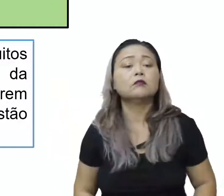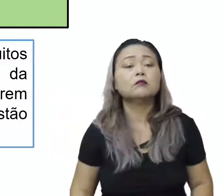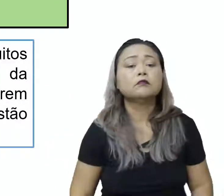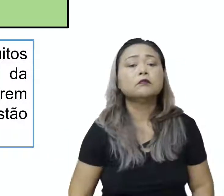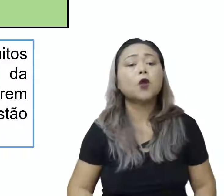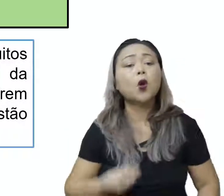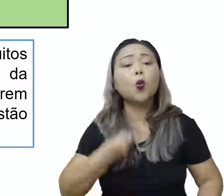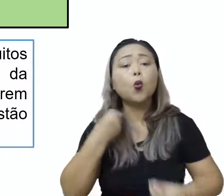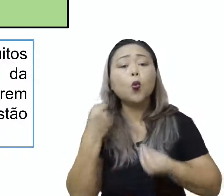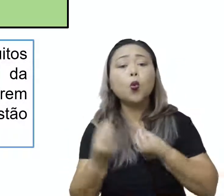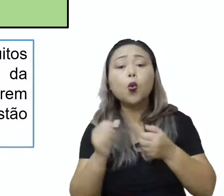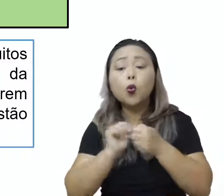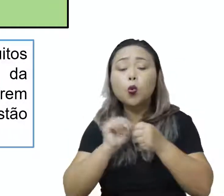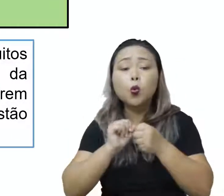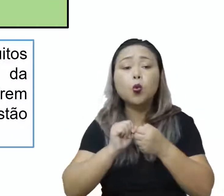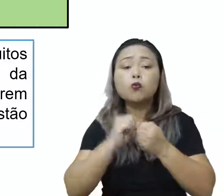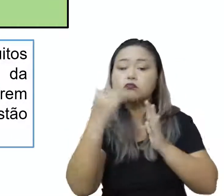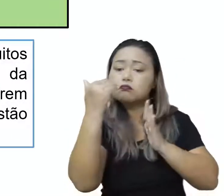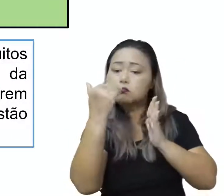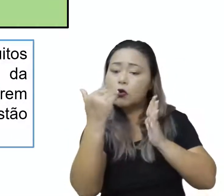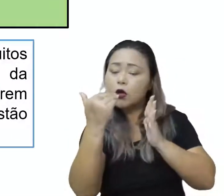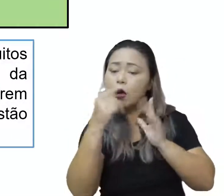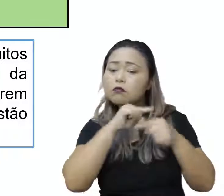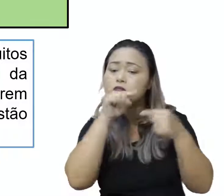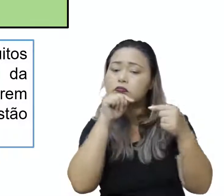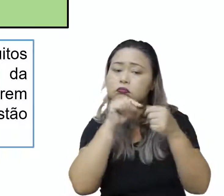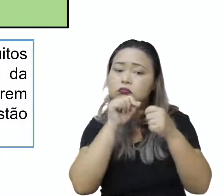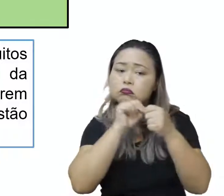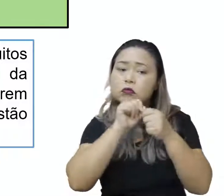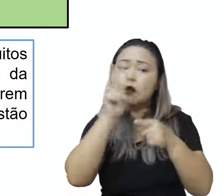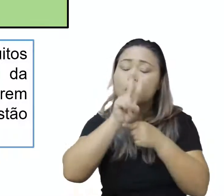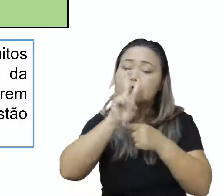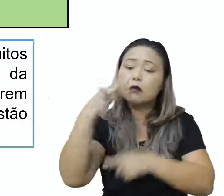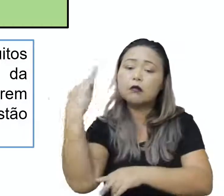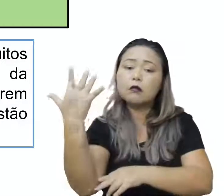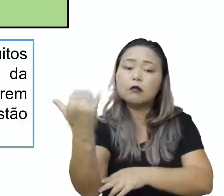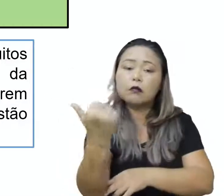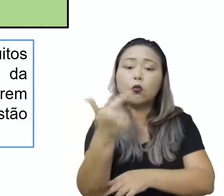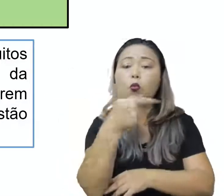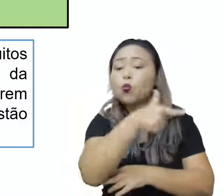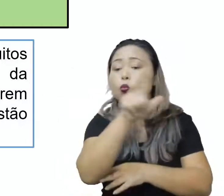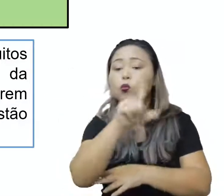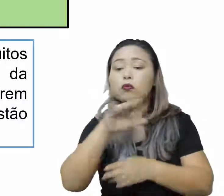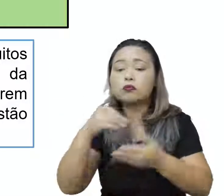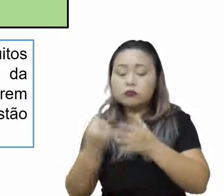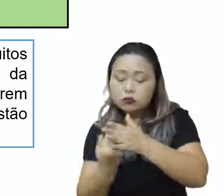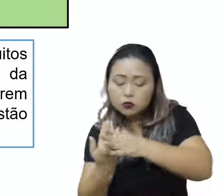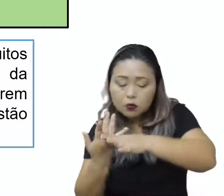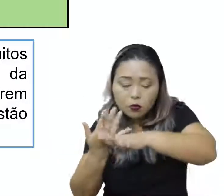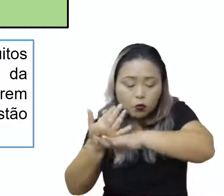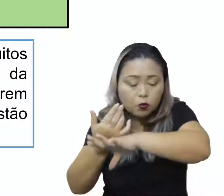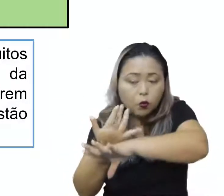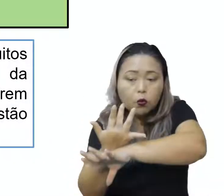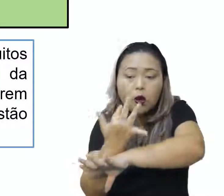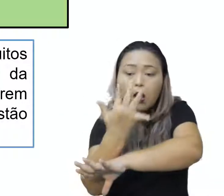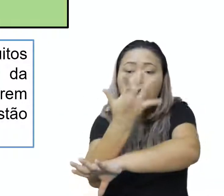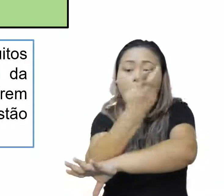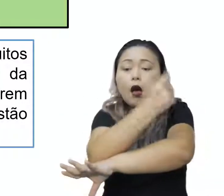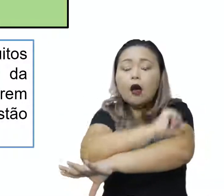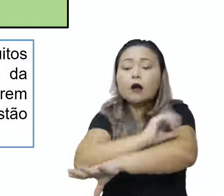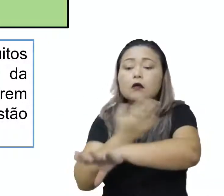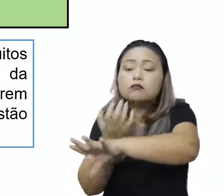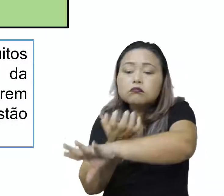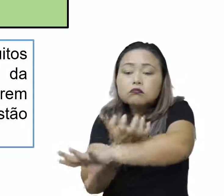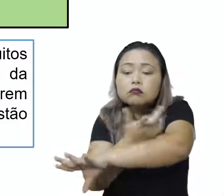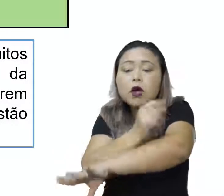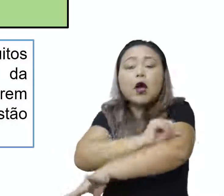Ações a nível mundial do meio ambiente. Proteção de florestas e outros ecossistemas. Não é à toa, galera, que a